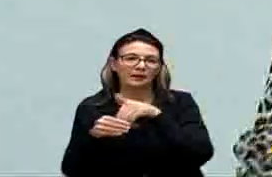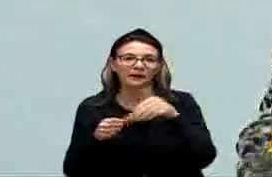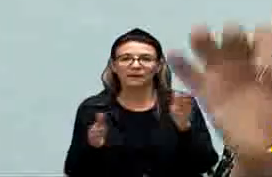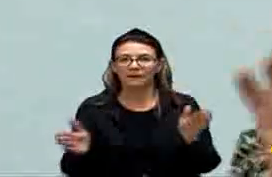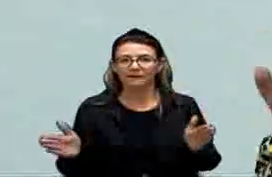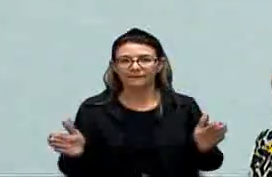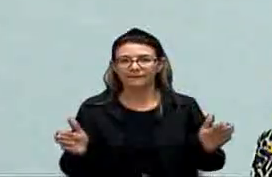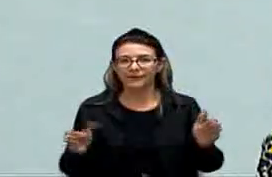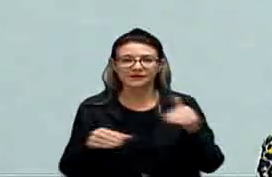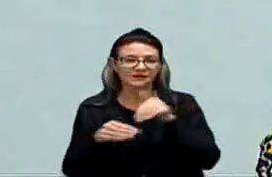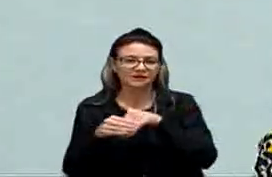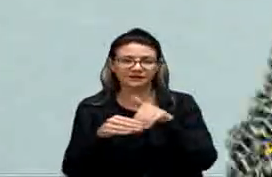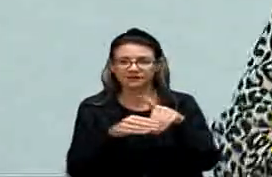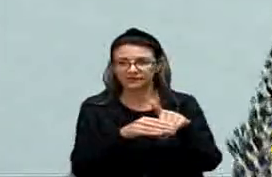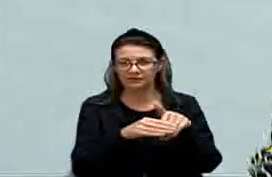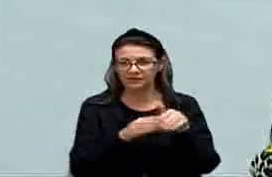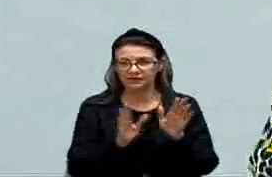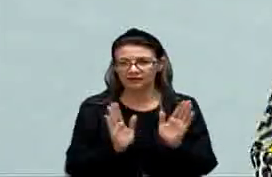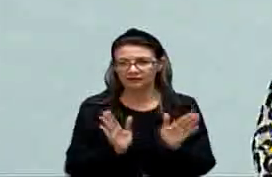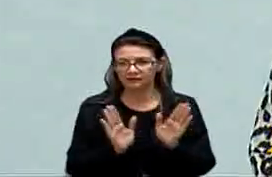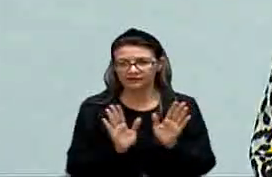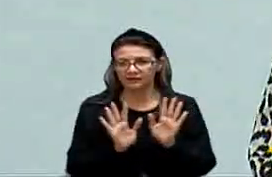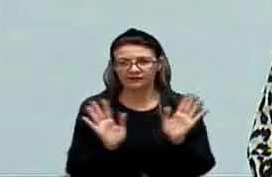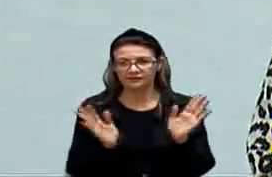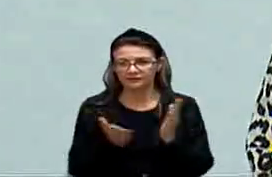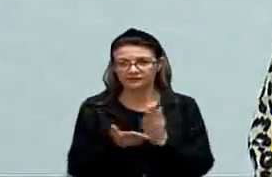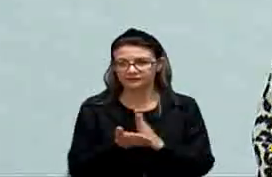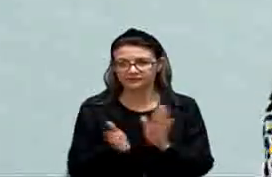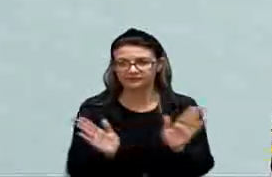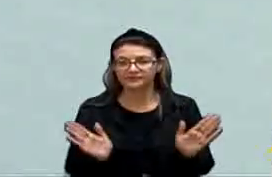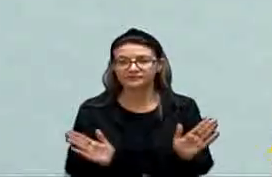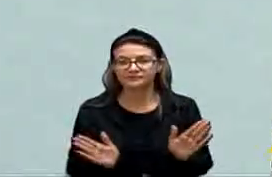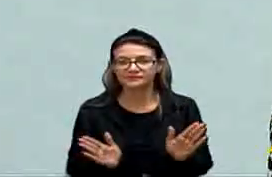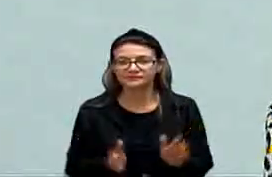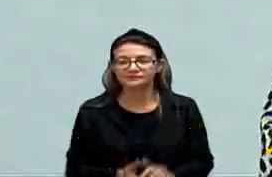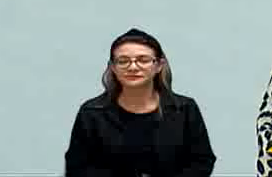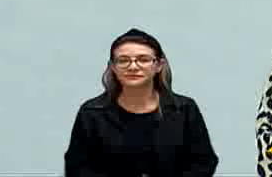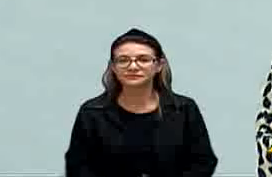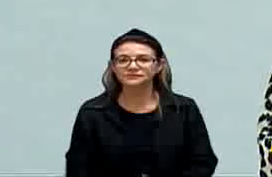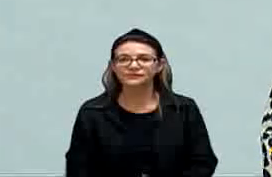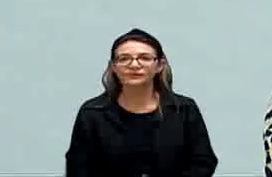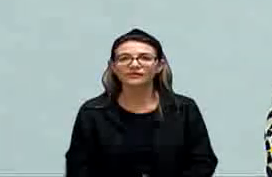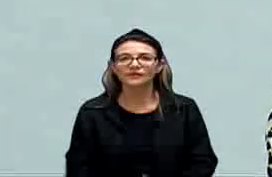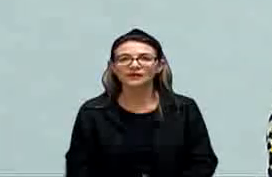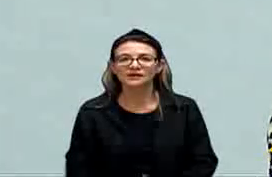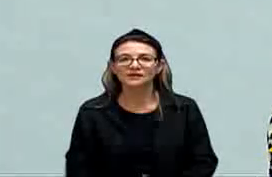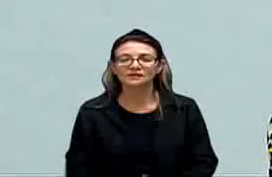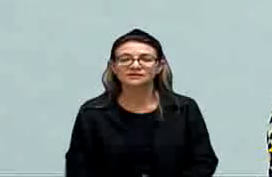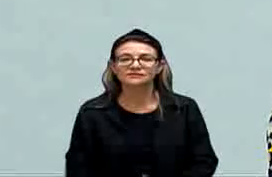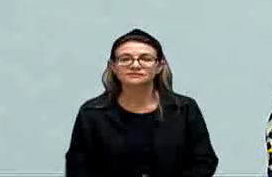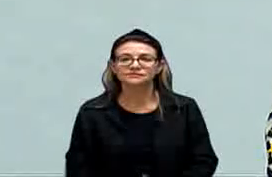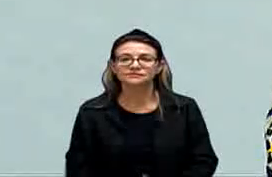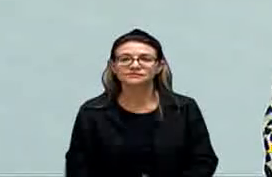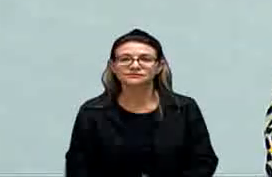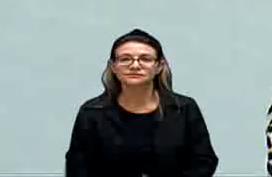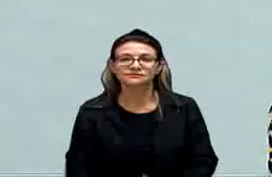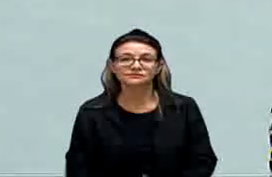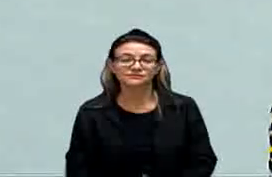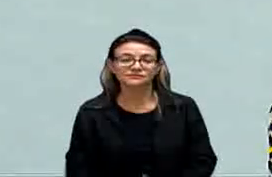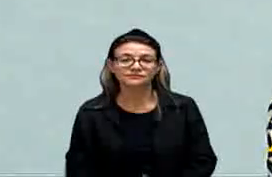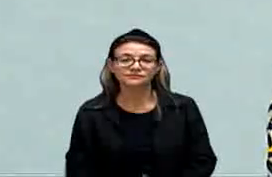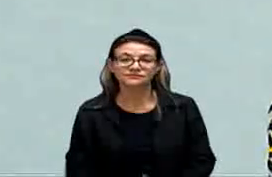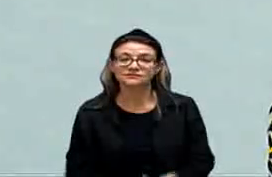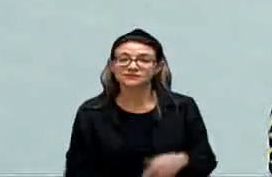prefeitura eh se isentando de fazer essa fiscalização para não incomodar os motociclistas exato eles